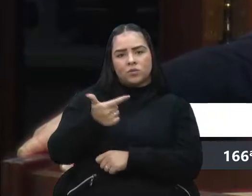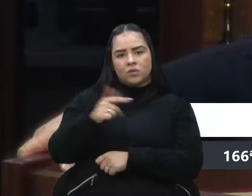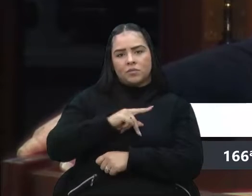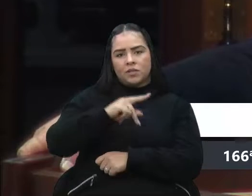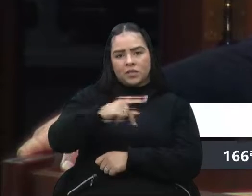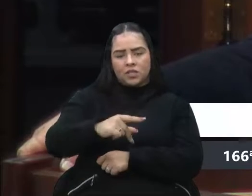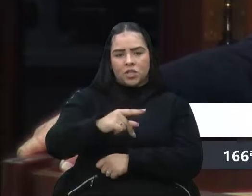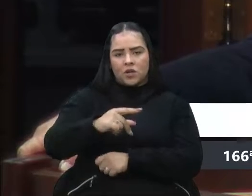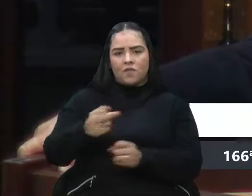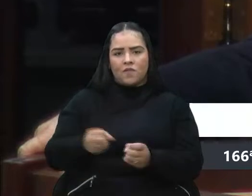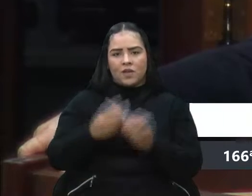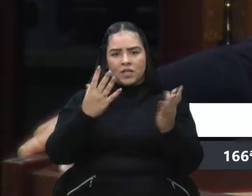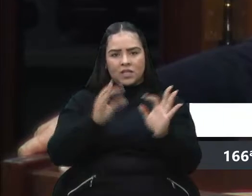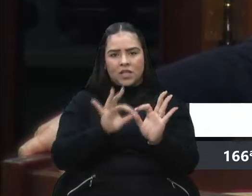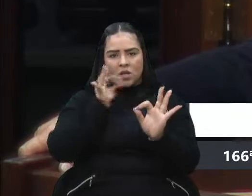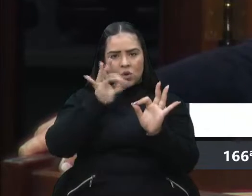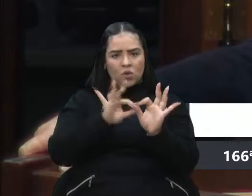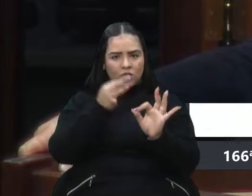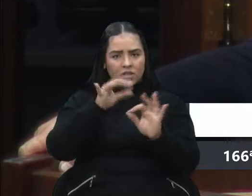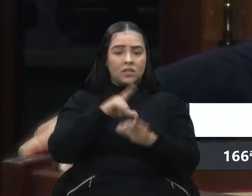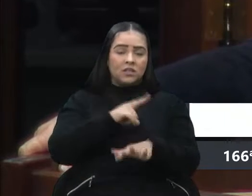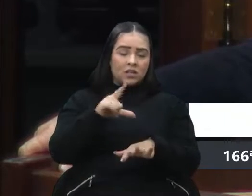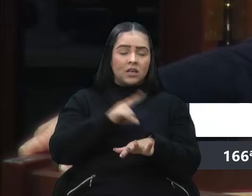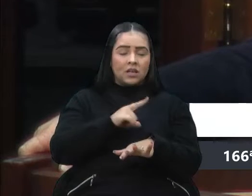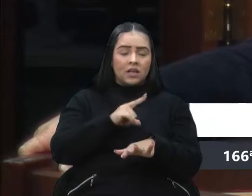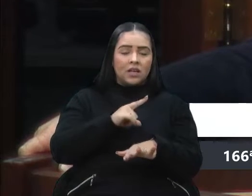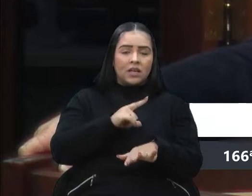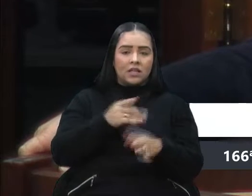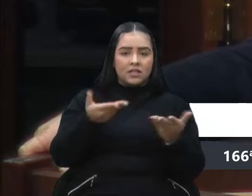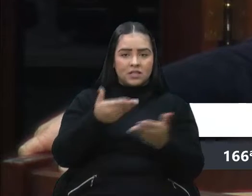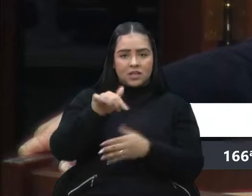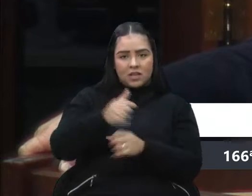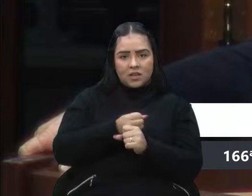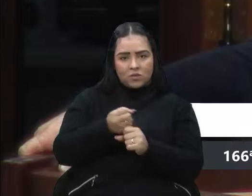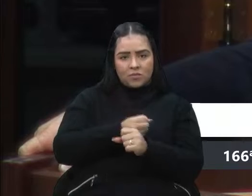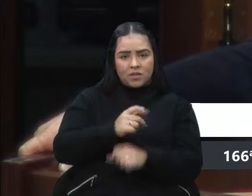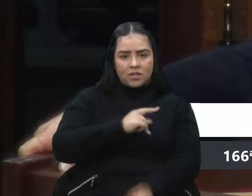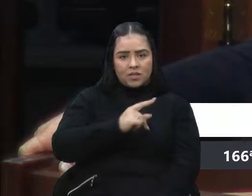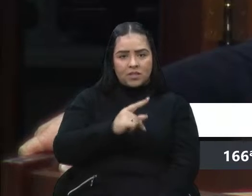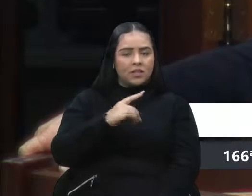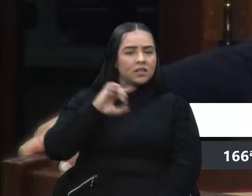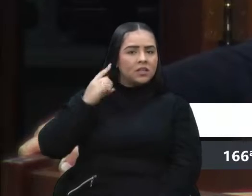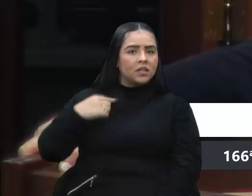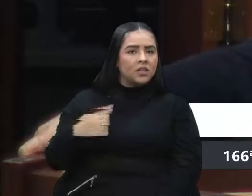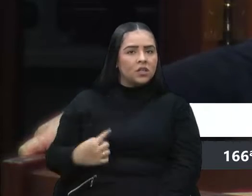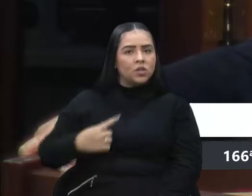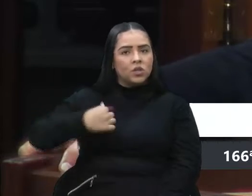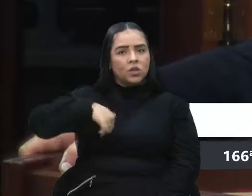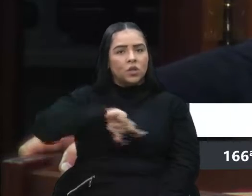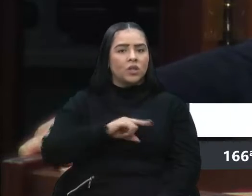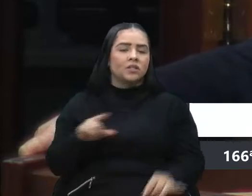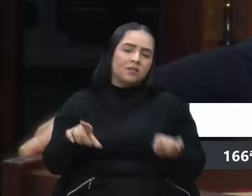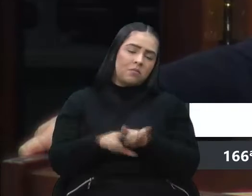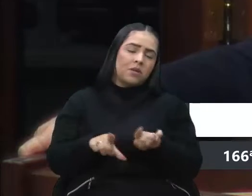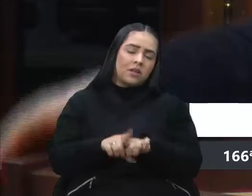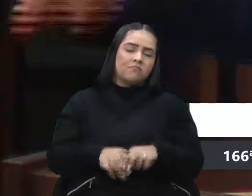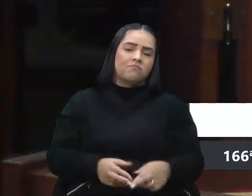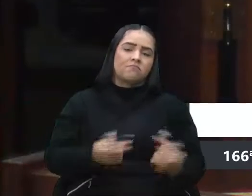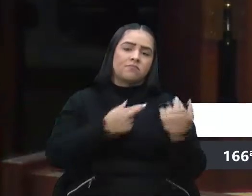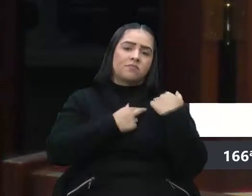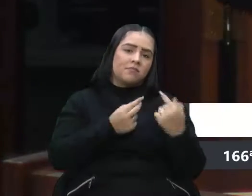esse ano temos a nossa presidenta Denise. Então nós também temos responsabilidade, mas não tem problema